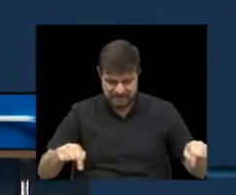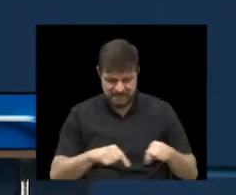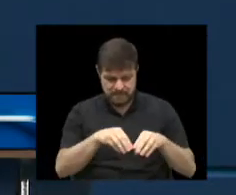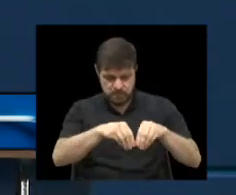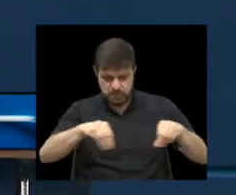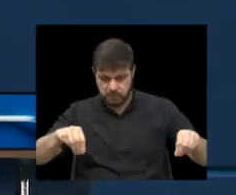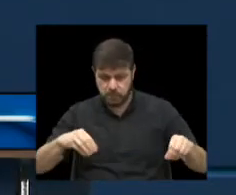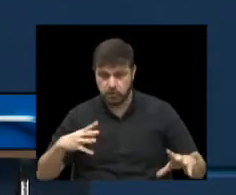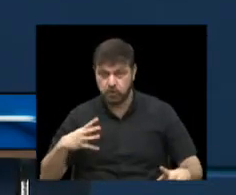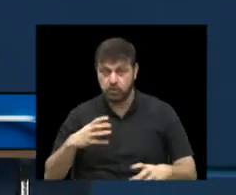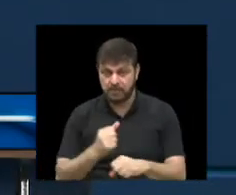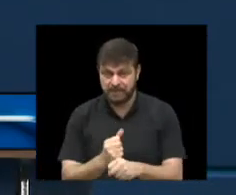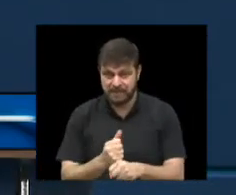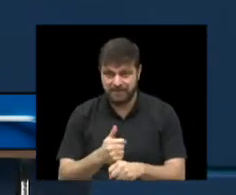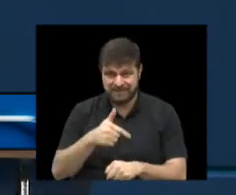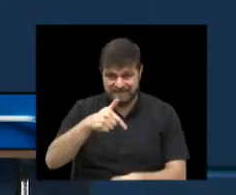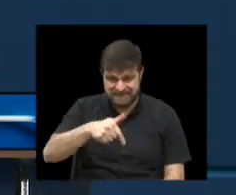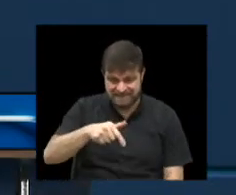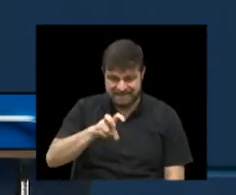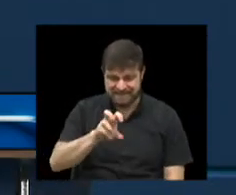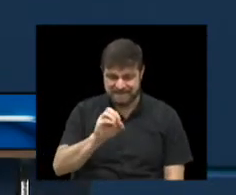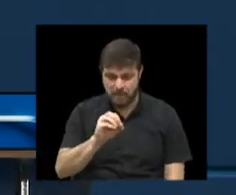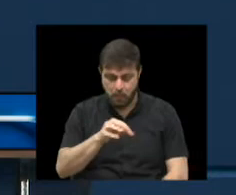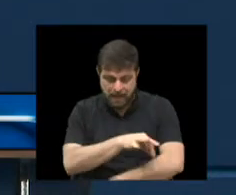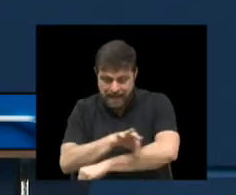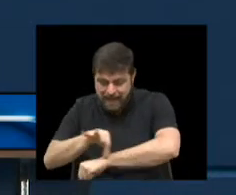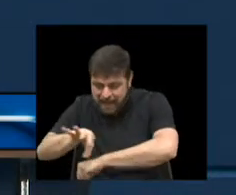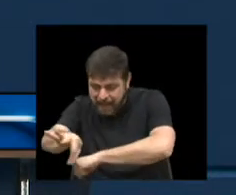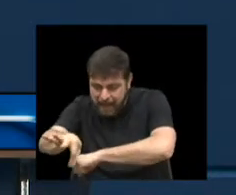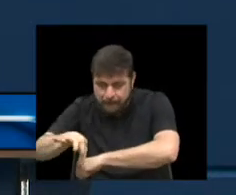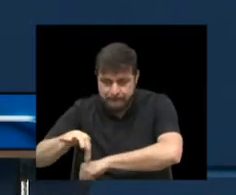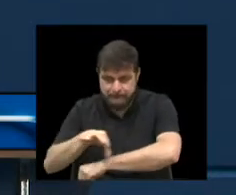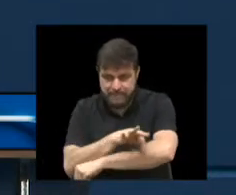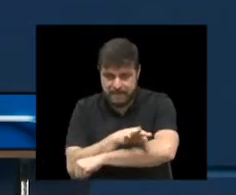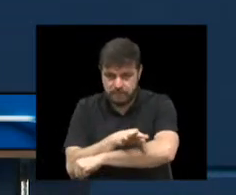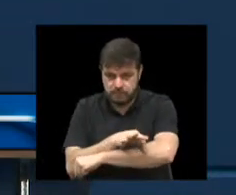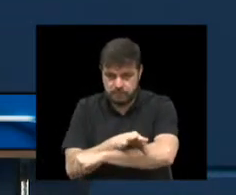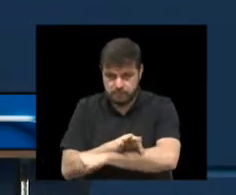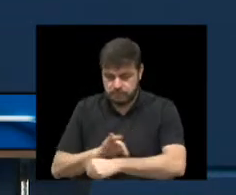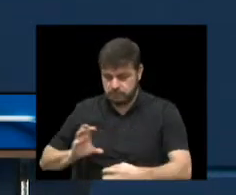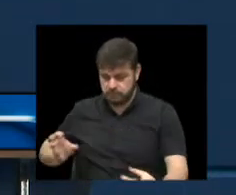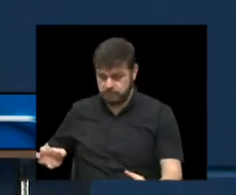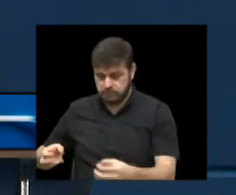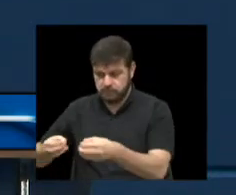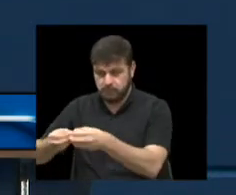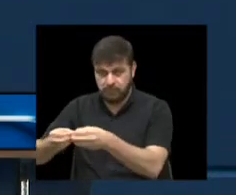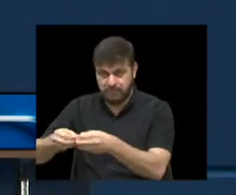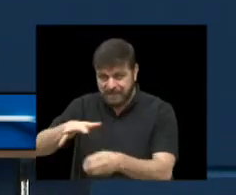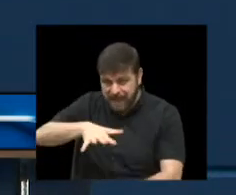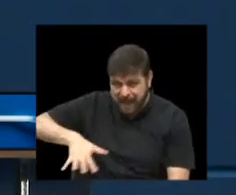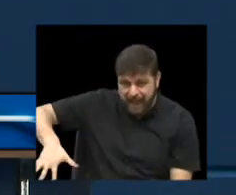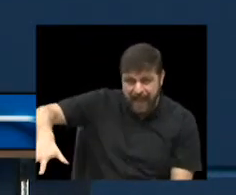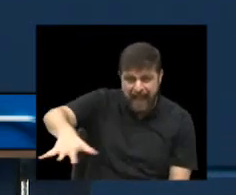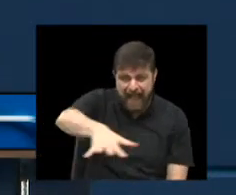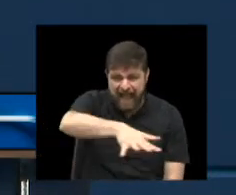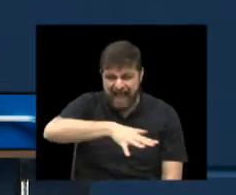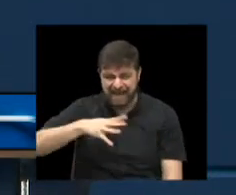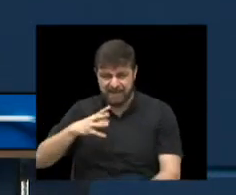metros quadrados. Essa área é anexada à área inicial, que agora totalizará